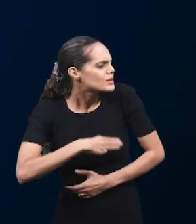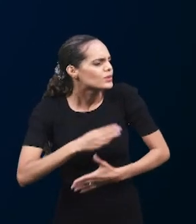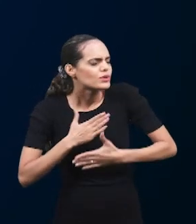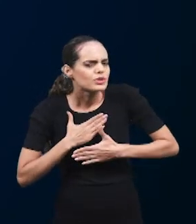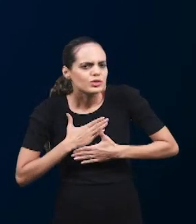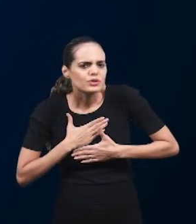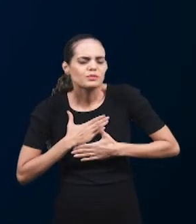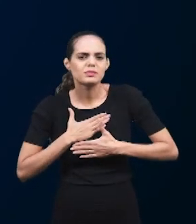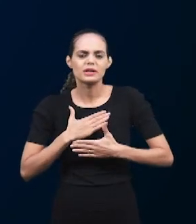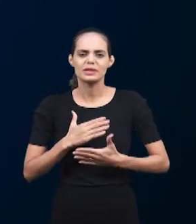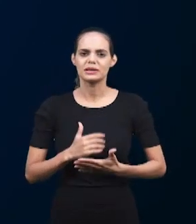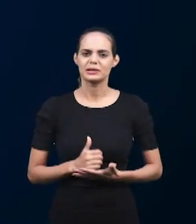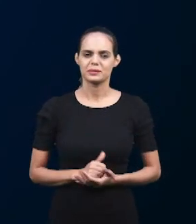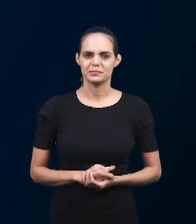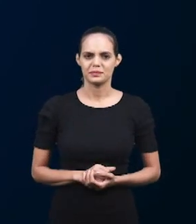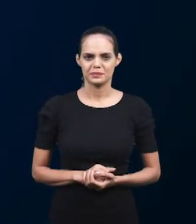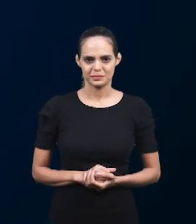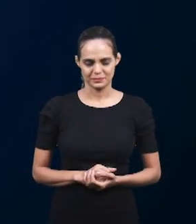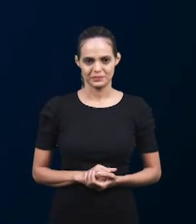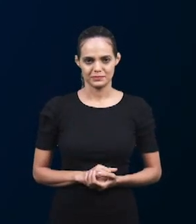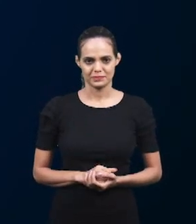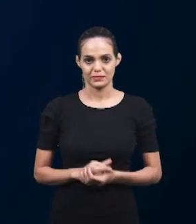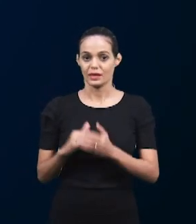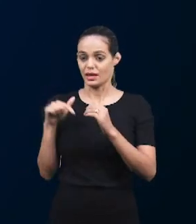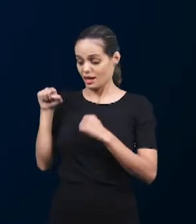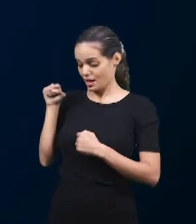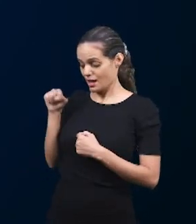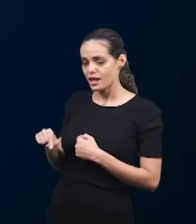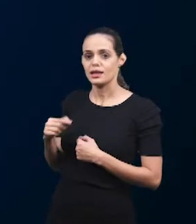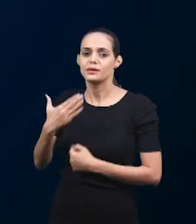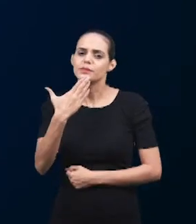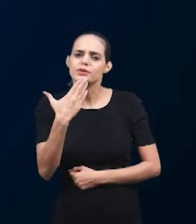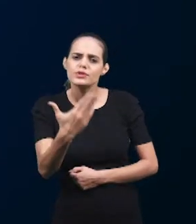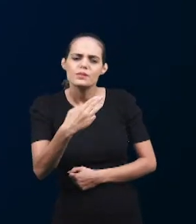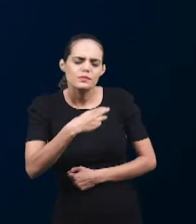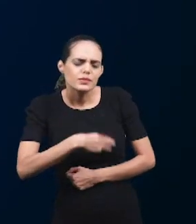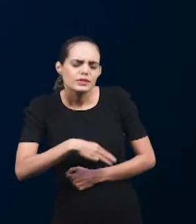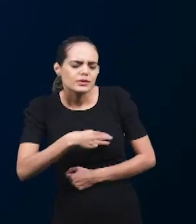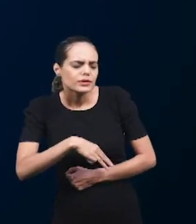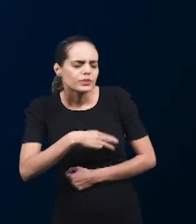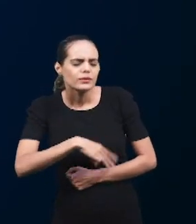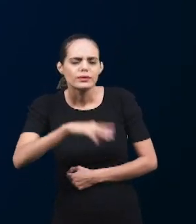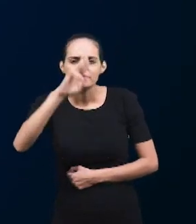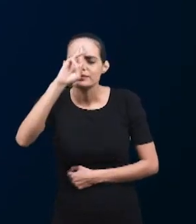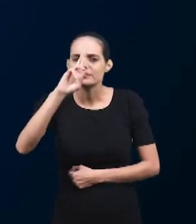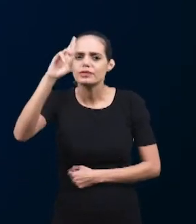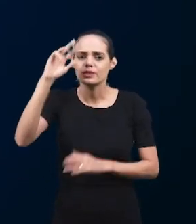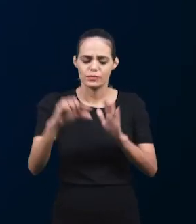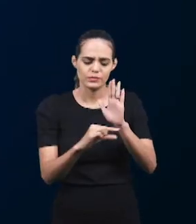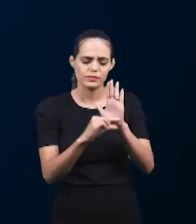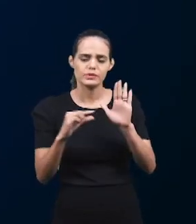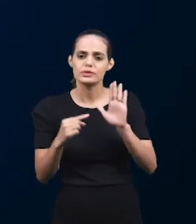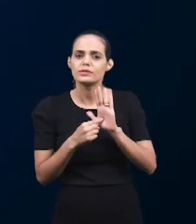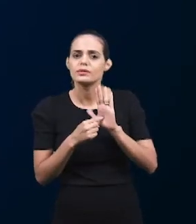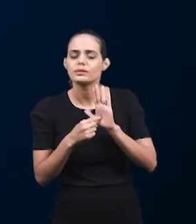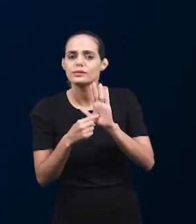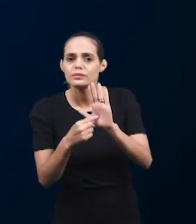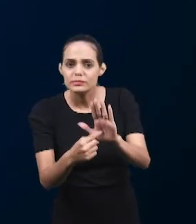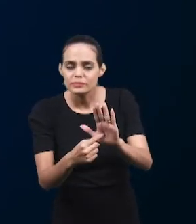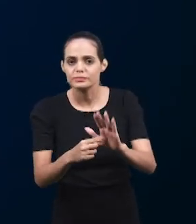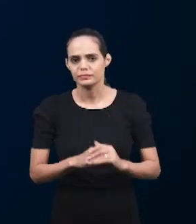suplicava por uma bênção. Ele pedia misericórdia ao Senhor. Como diz no versículo, muitos